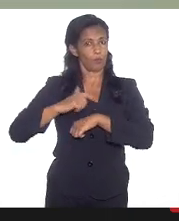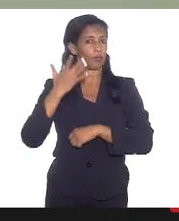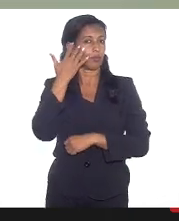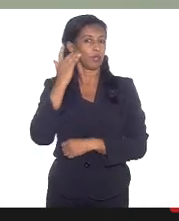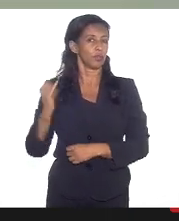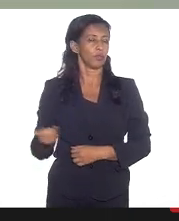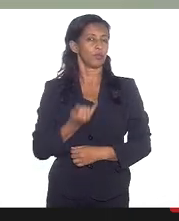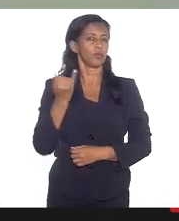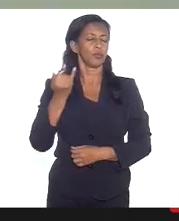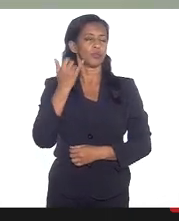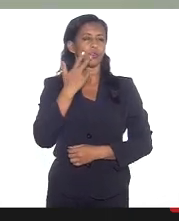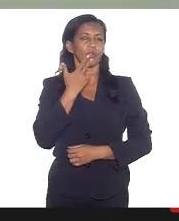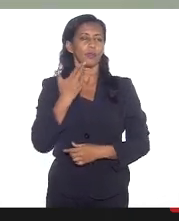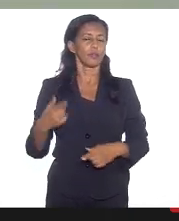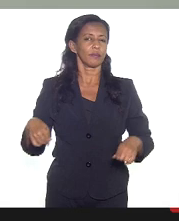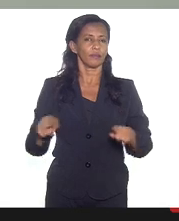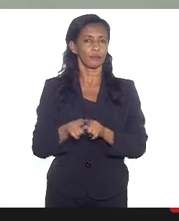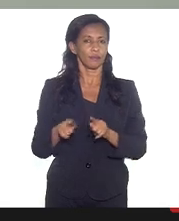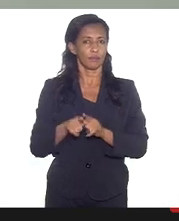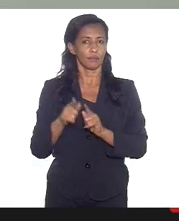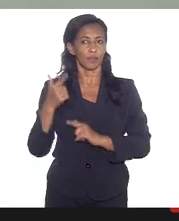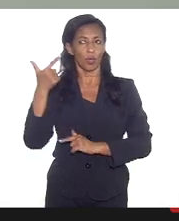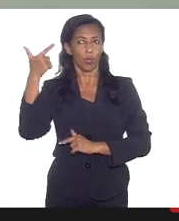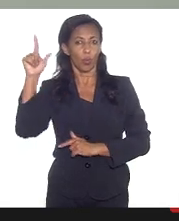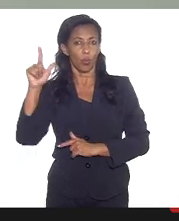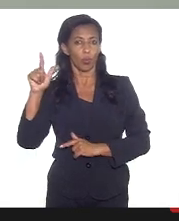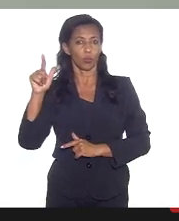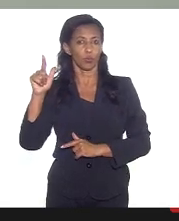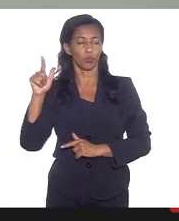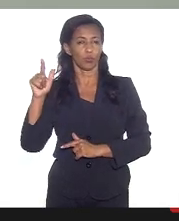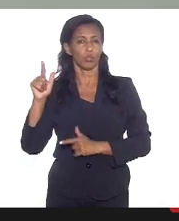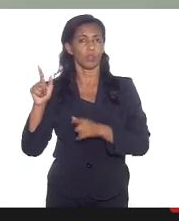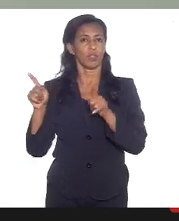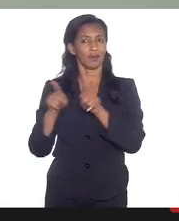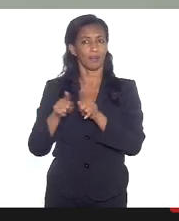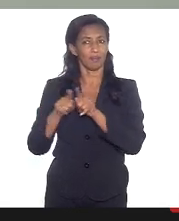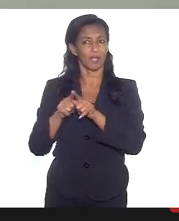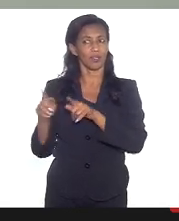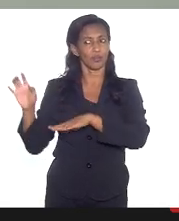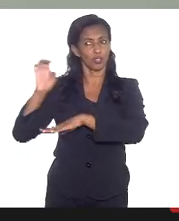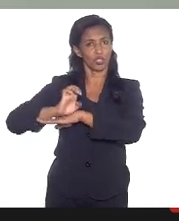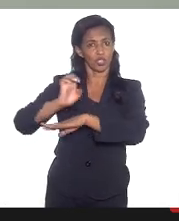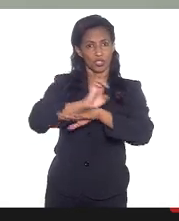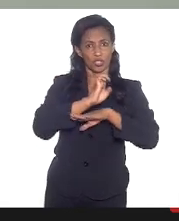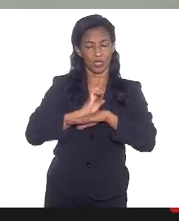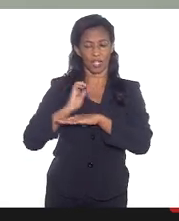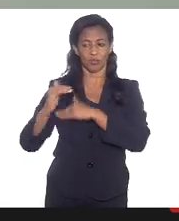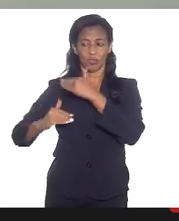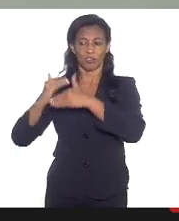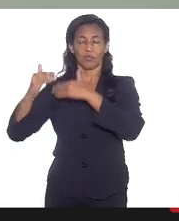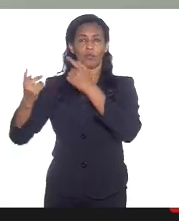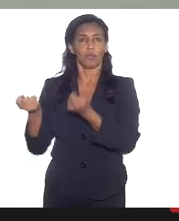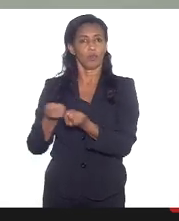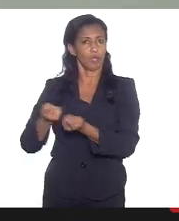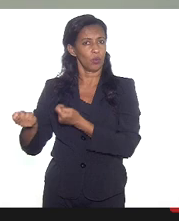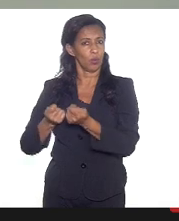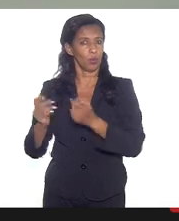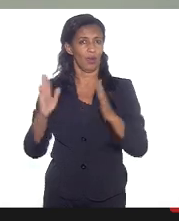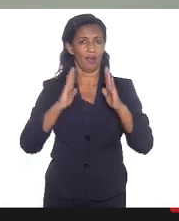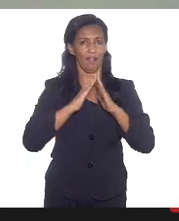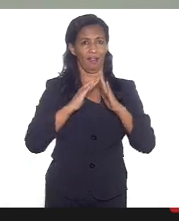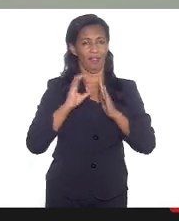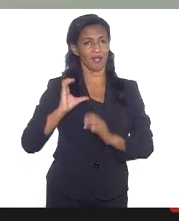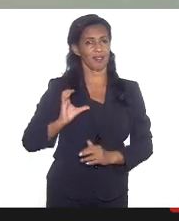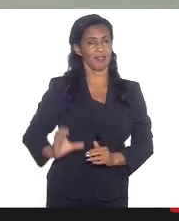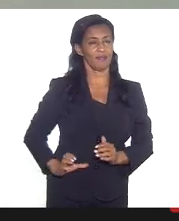importantíssimo trazer outras instâncias do Estado para esse debate, né? A própria Secretaria de Desenvolvimento Econômico, a Casa